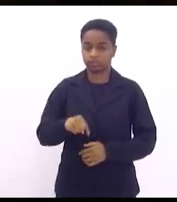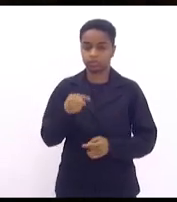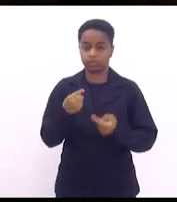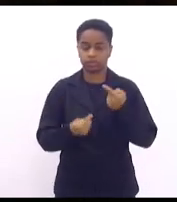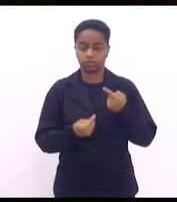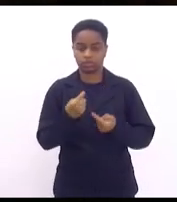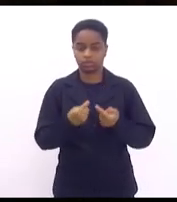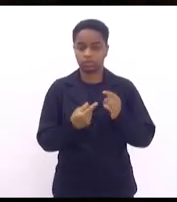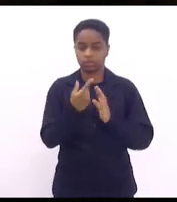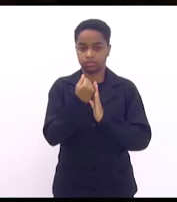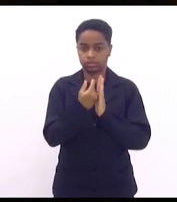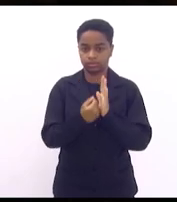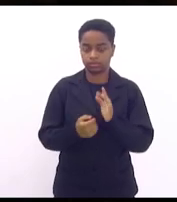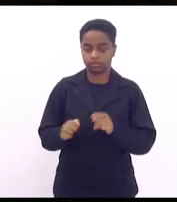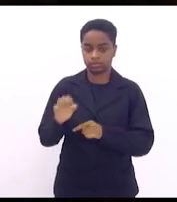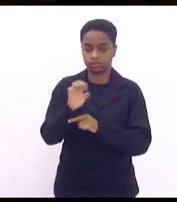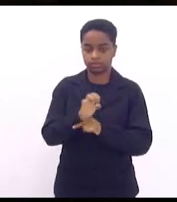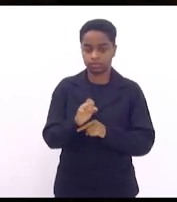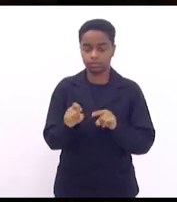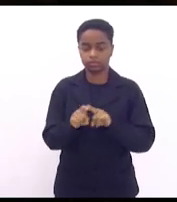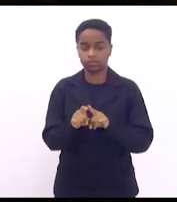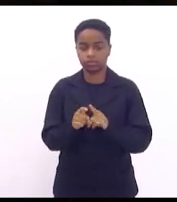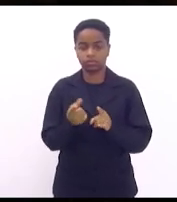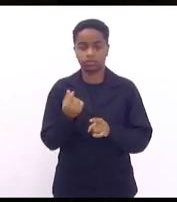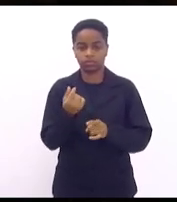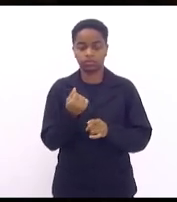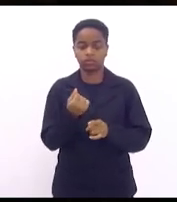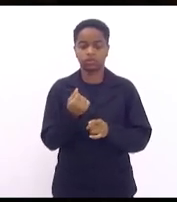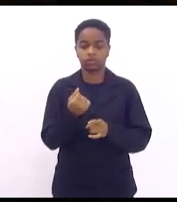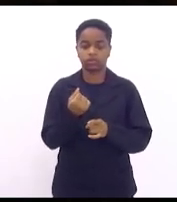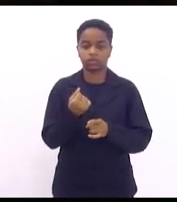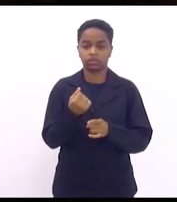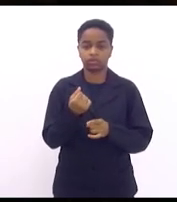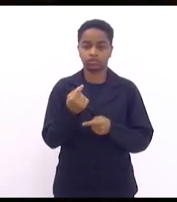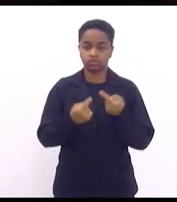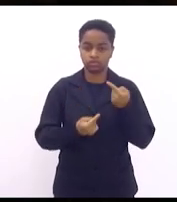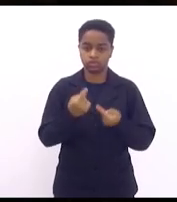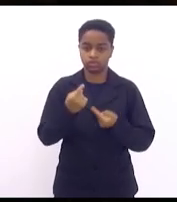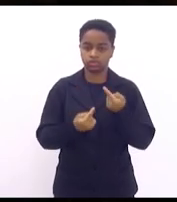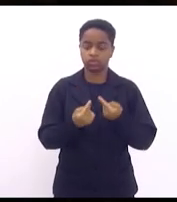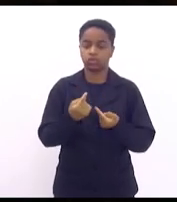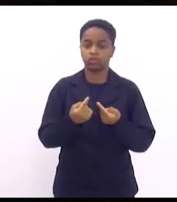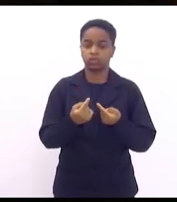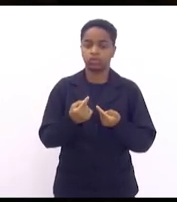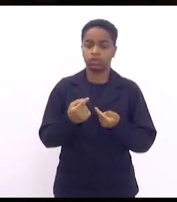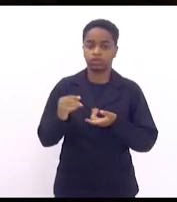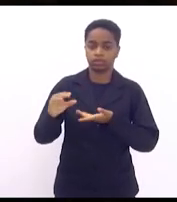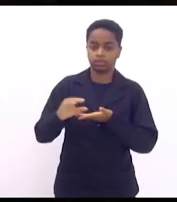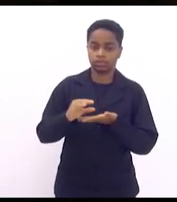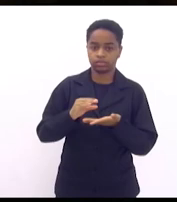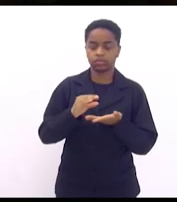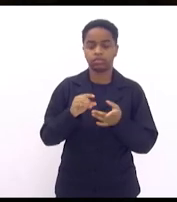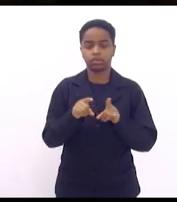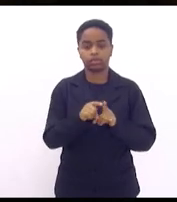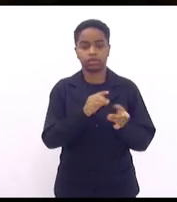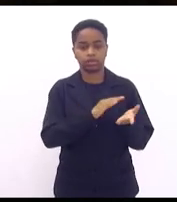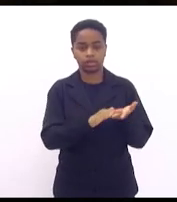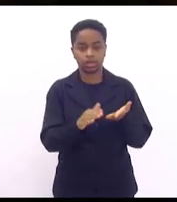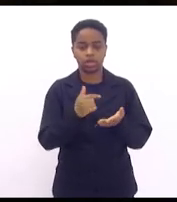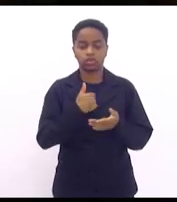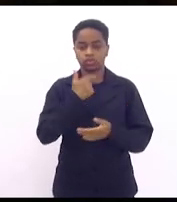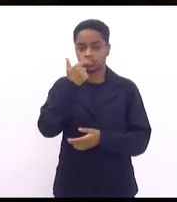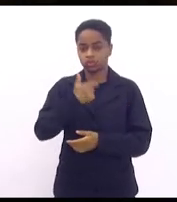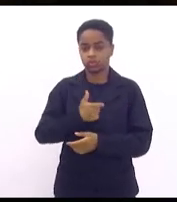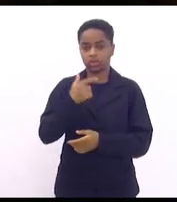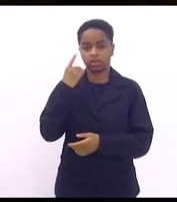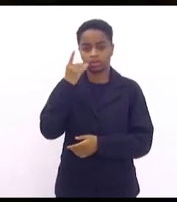do Estado, estamos aqui discutindo as despesas do Estado. Claro que eu, como deputado no segundo mandato, tenho alguns